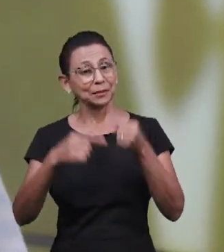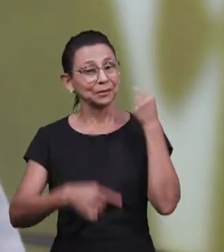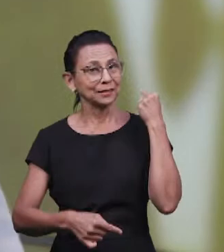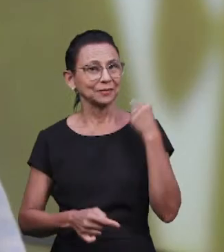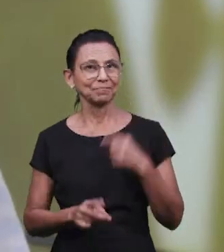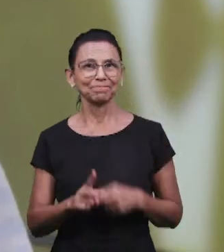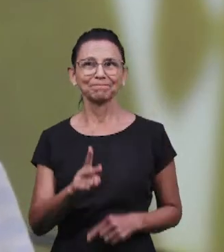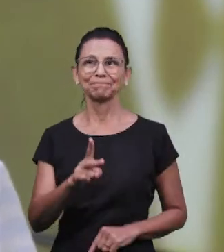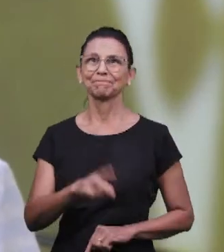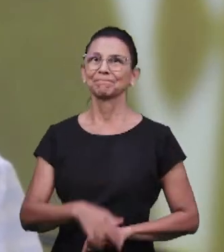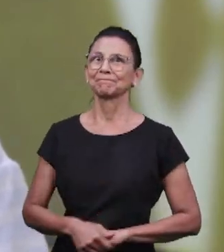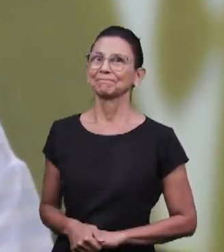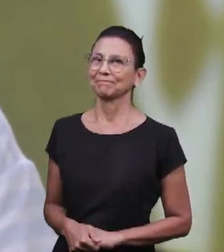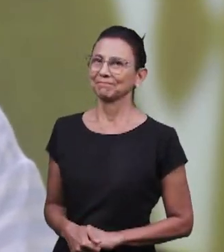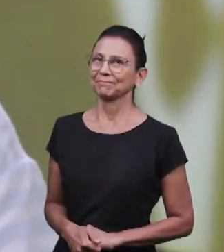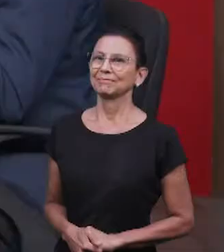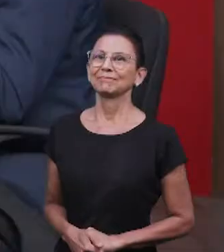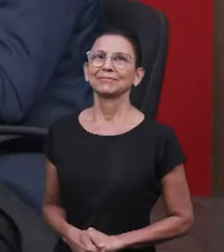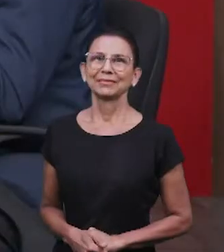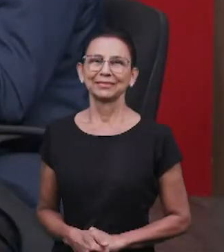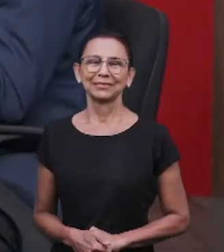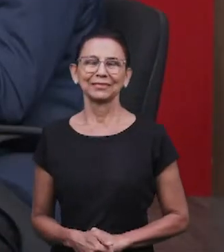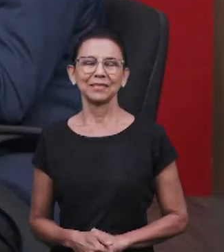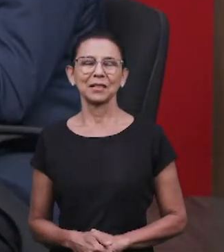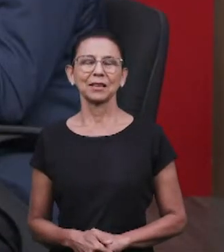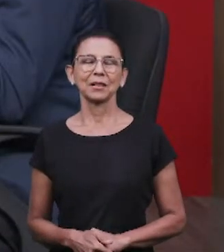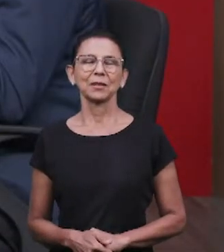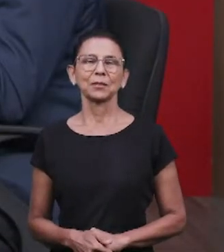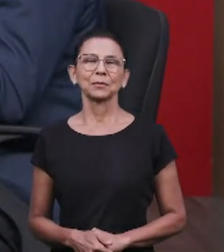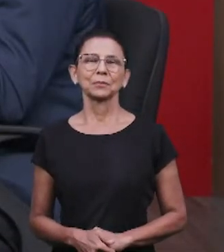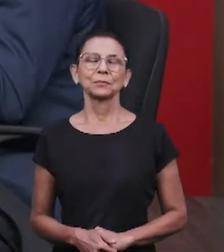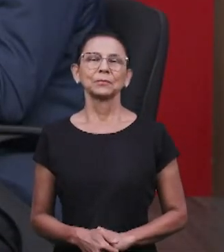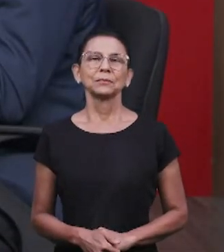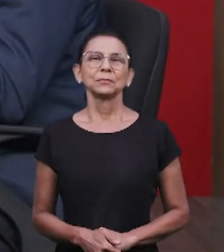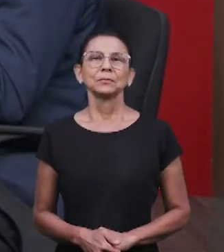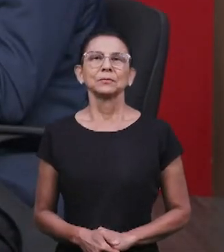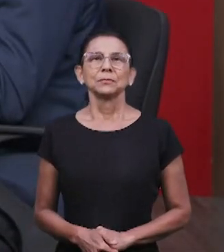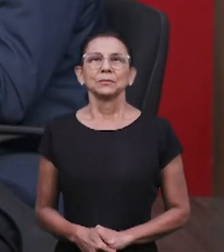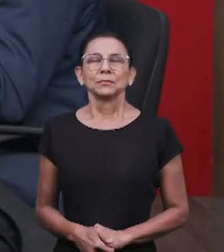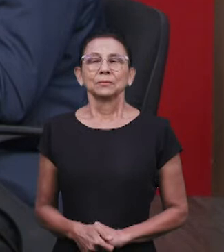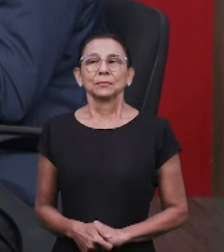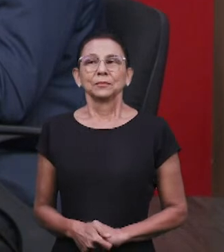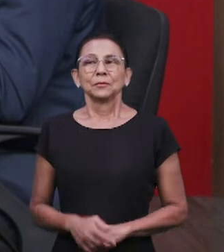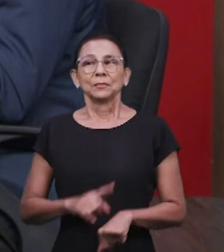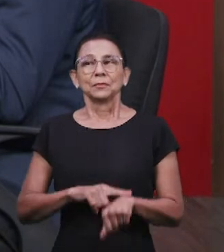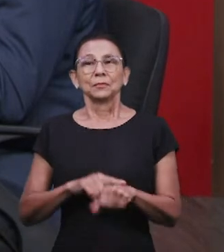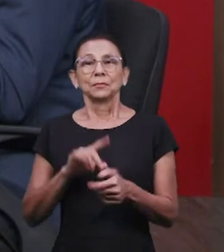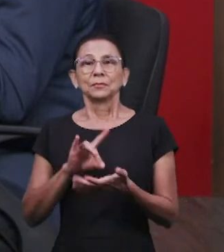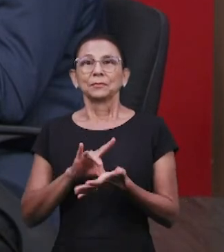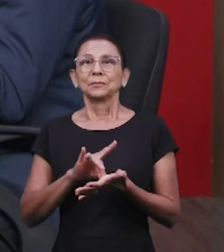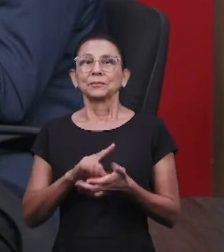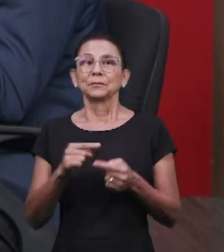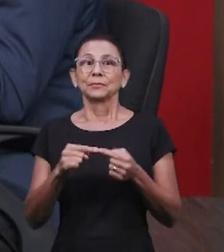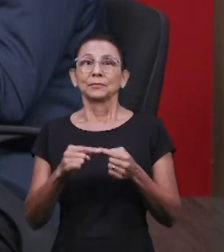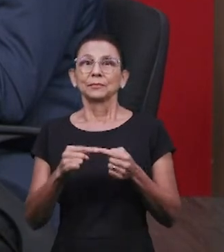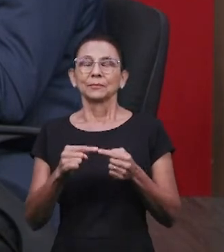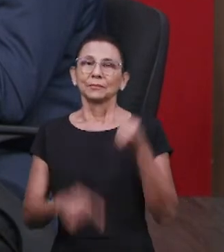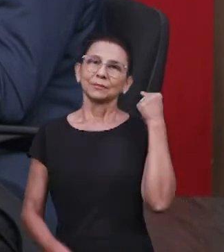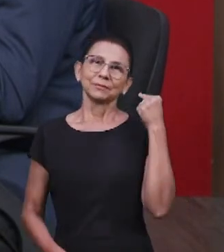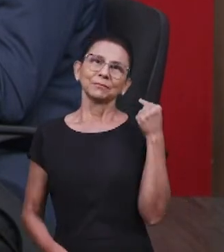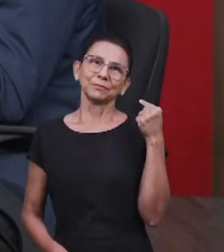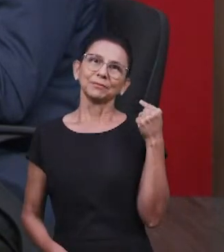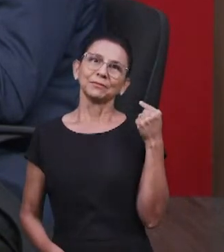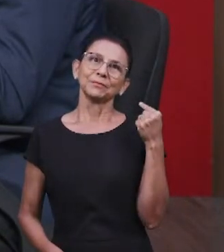assim, sempre será um desafio. Não, sem dúvida nenhuma. E olha que eu tô no começo, imagina. Nos dias de hoje